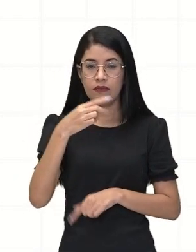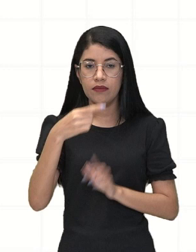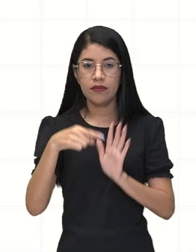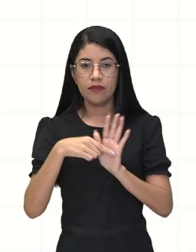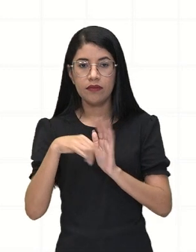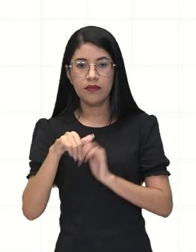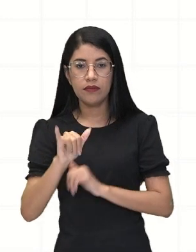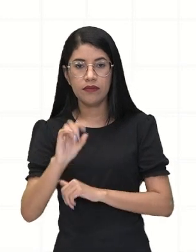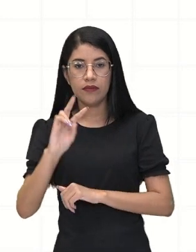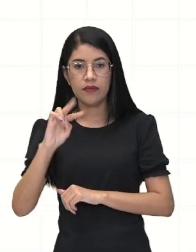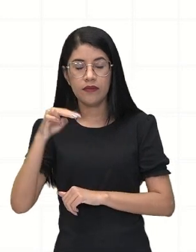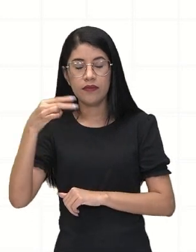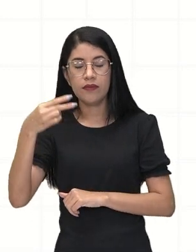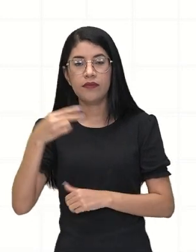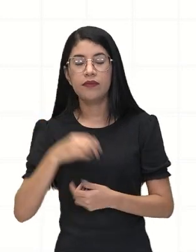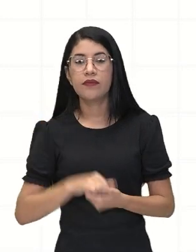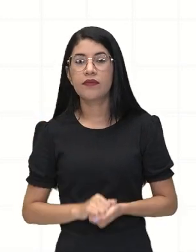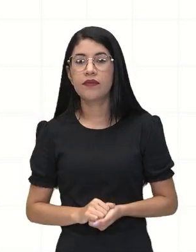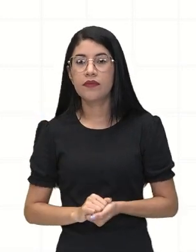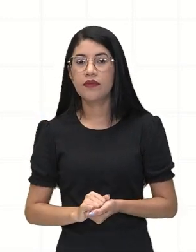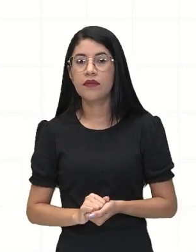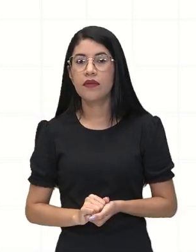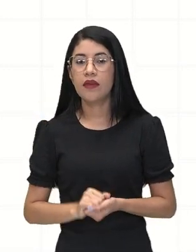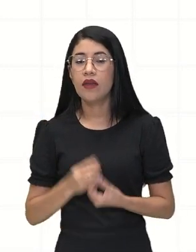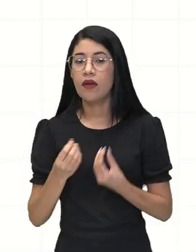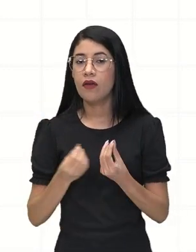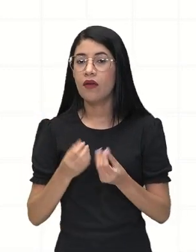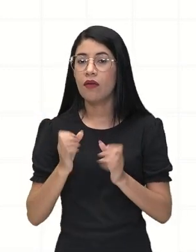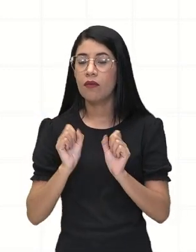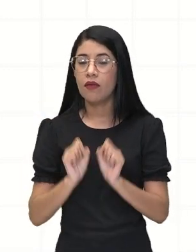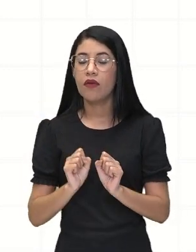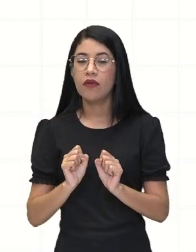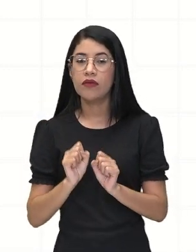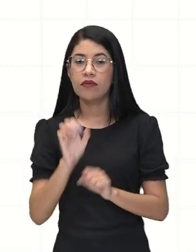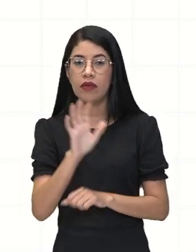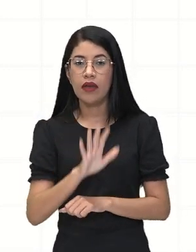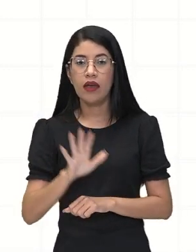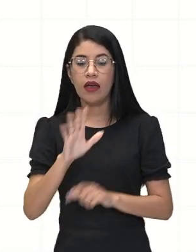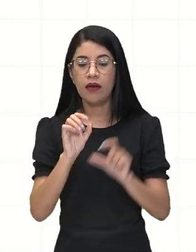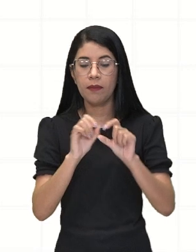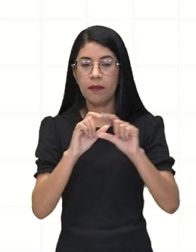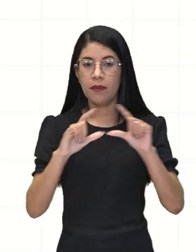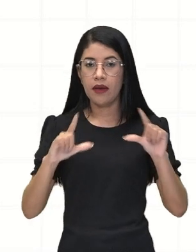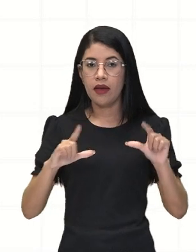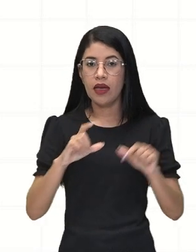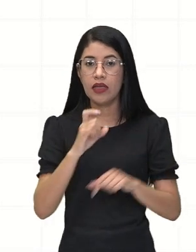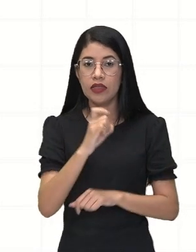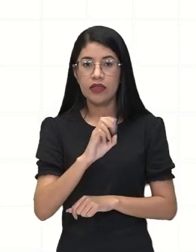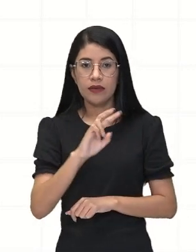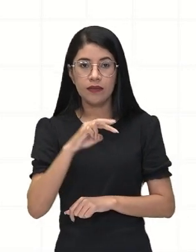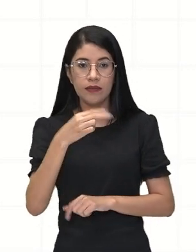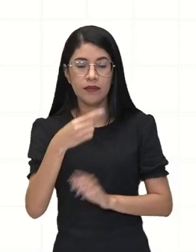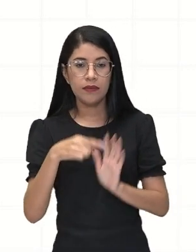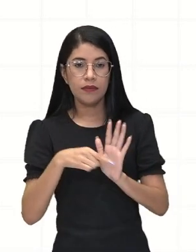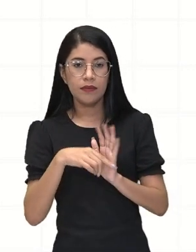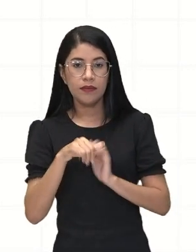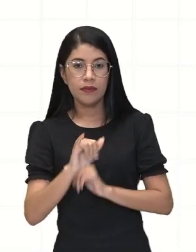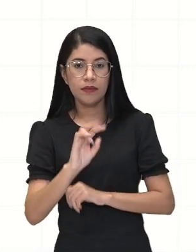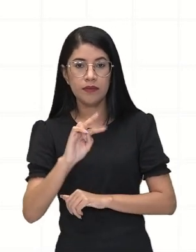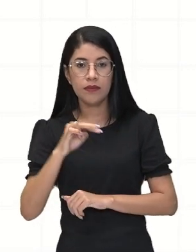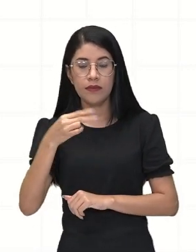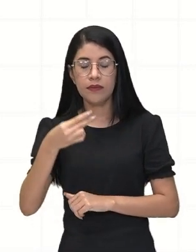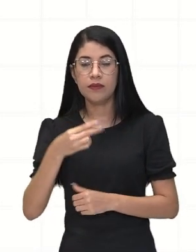Então, a área colorida da figura pode ser escrita como sendo x ao quadrado menos y ao quadrado, que expressa uma diferença de